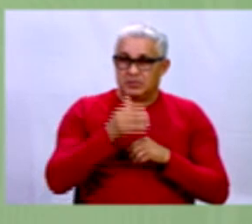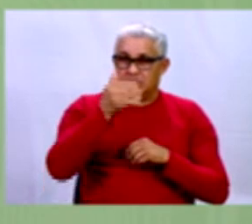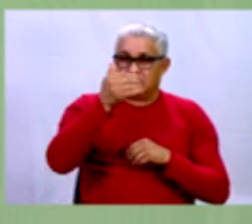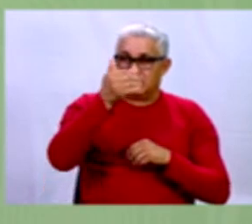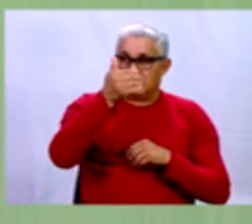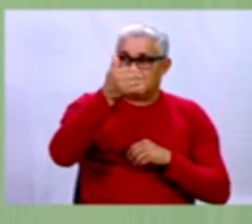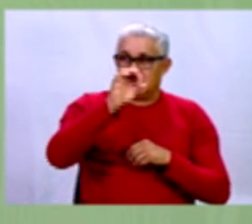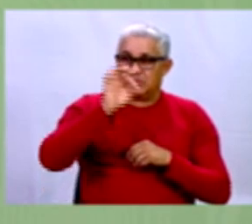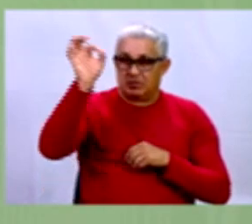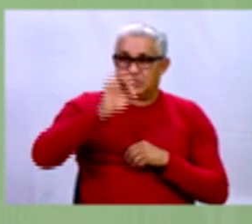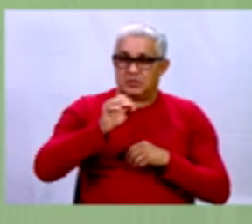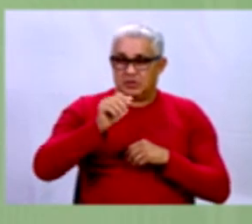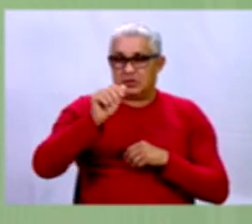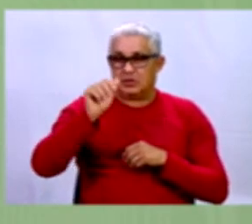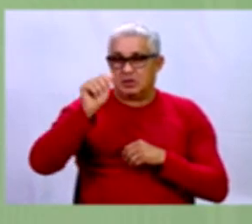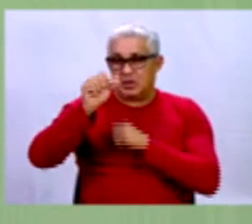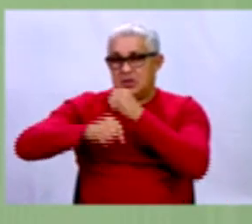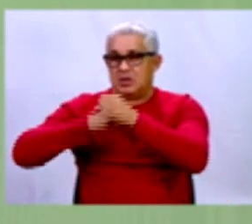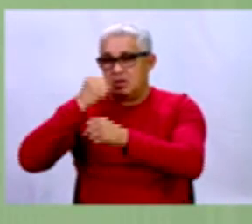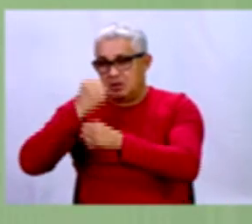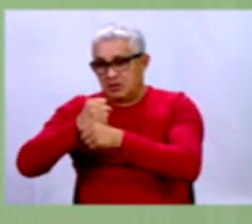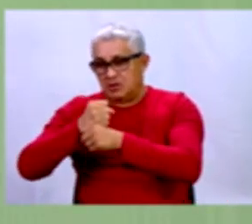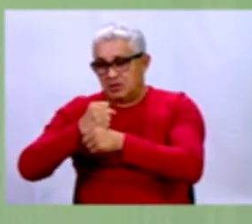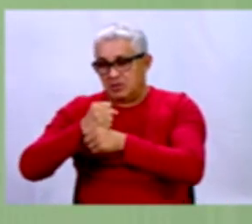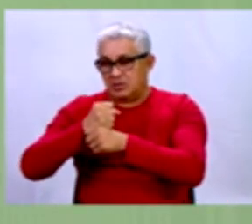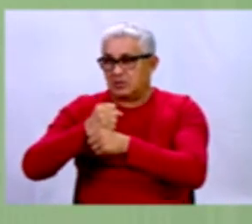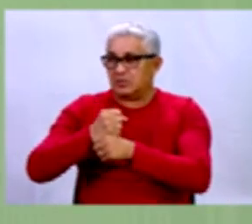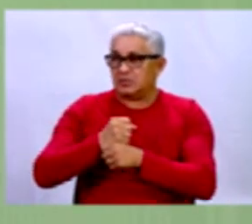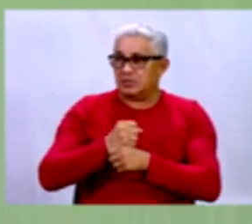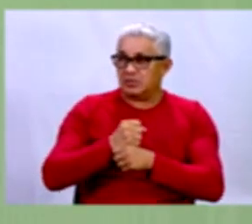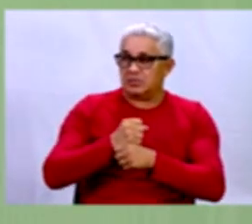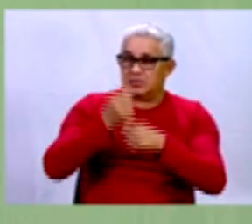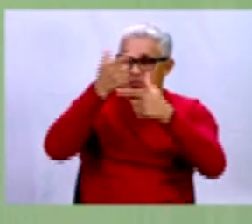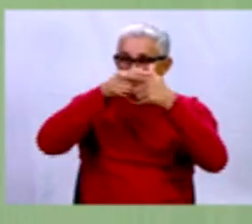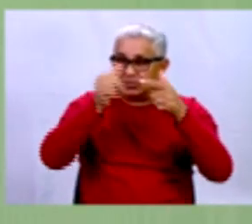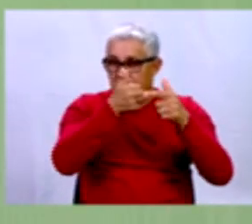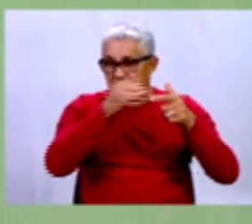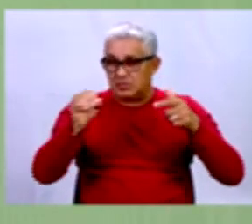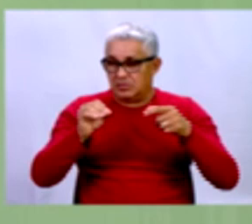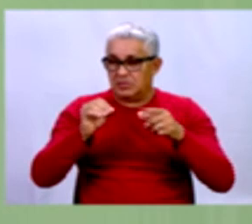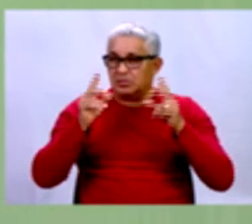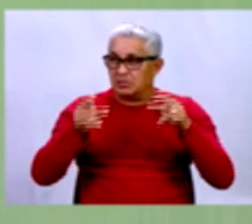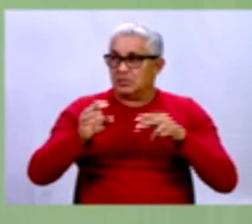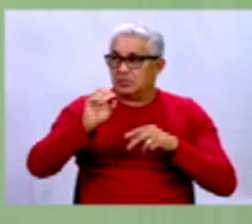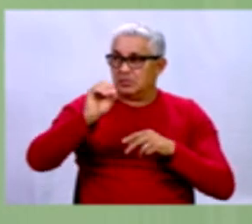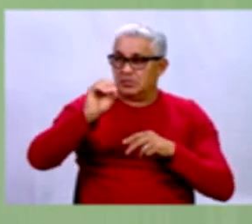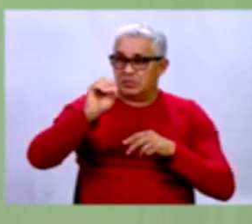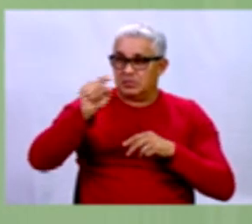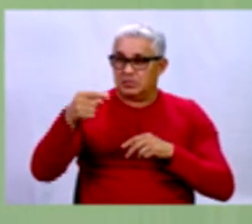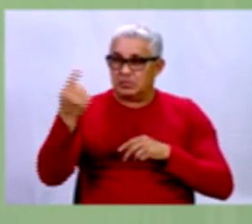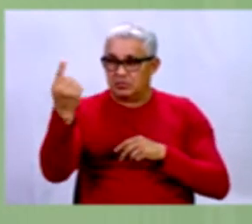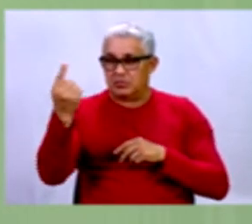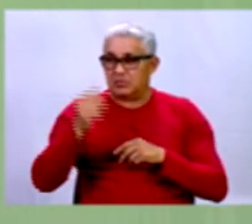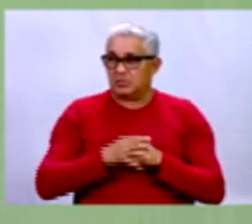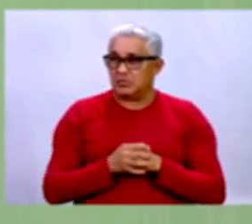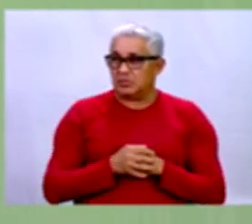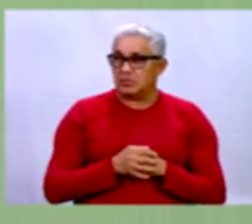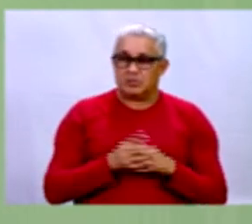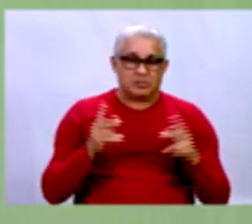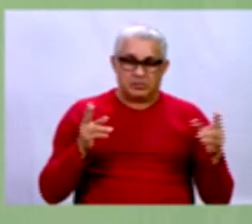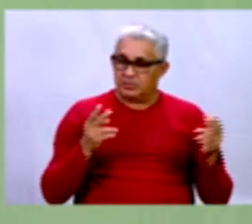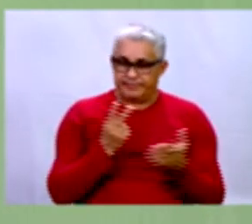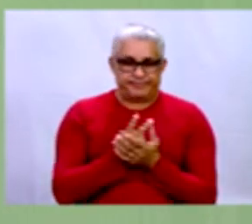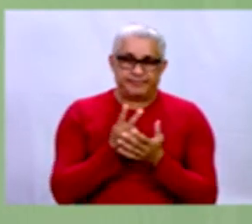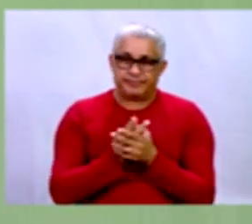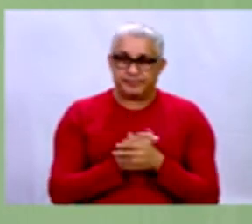ano, 10 divididos por 100 é igual a 0,1. Ou, para quem preferir, 0,10, mas vai dar a mesma coisa,